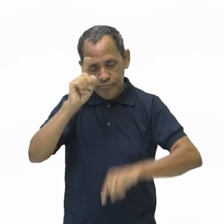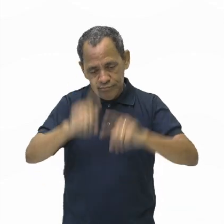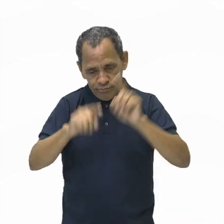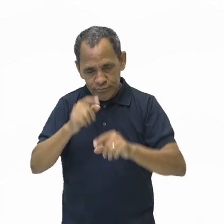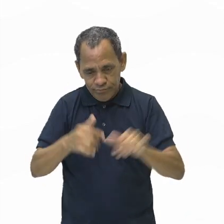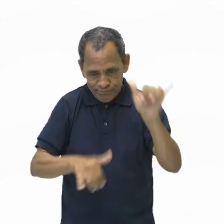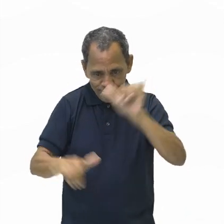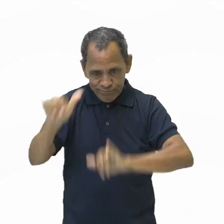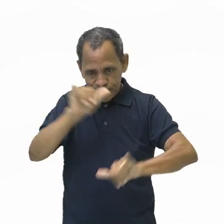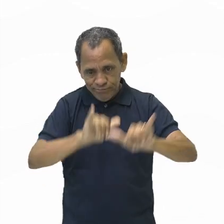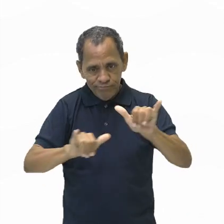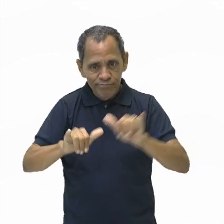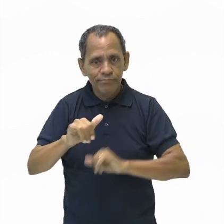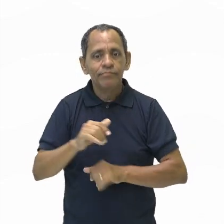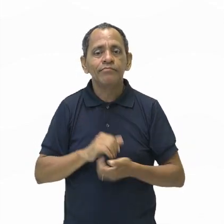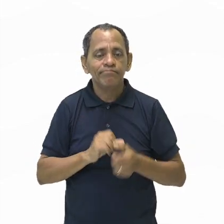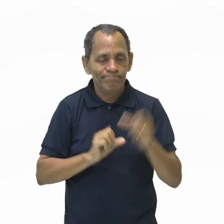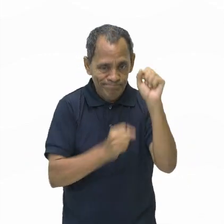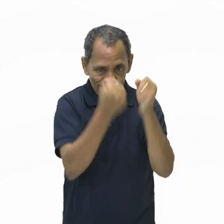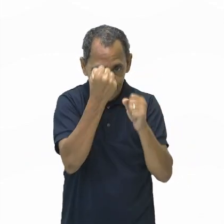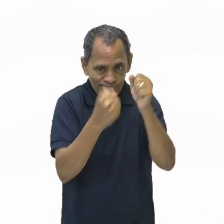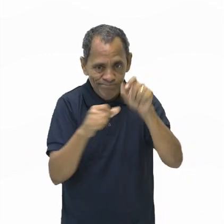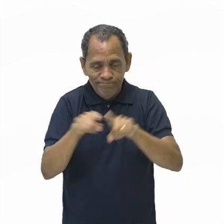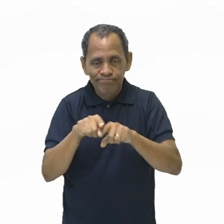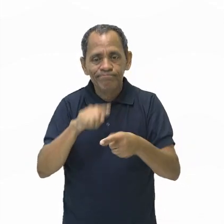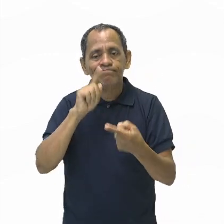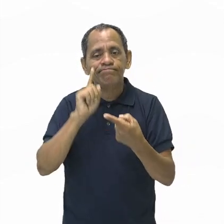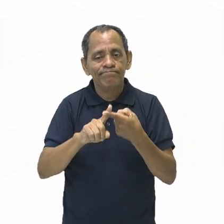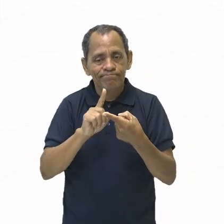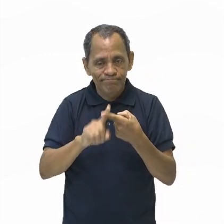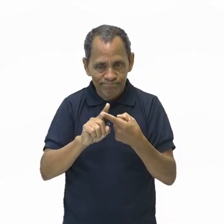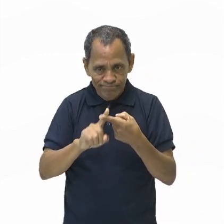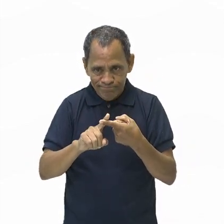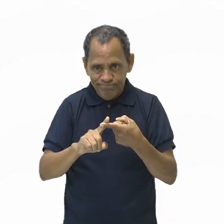como dioxinas,